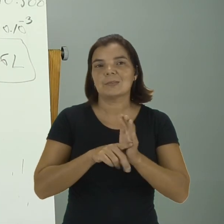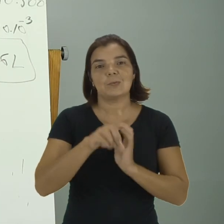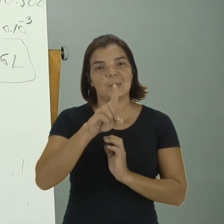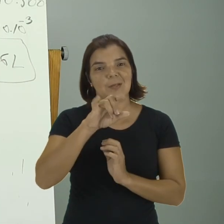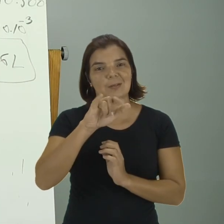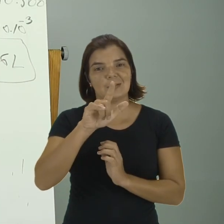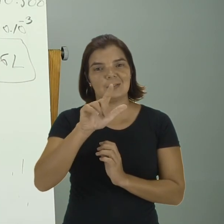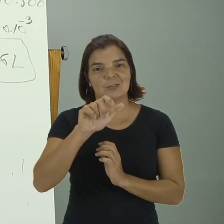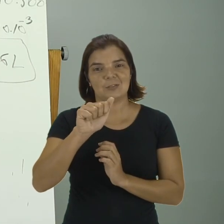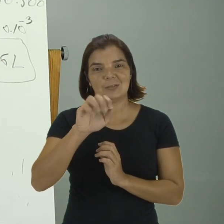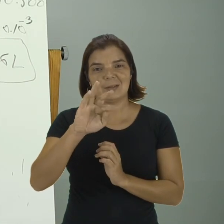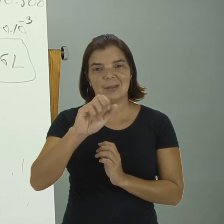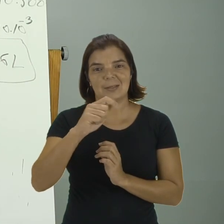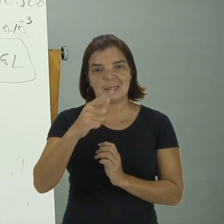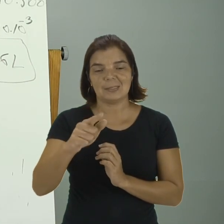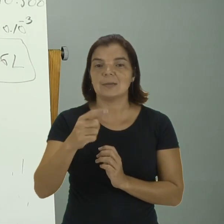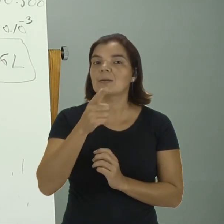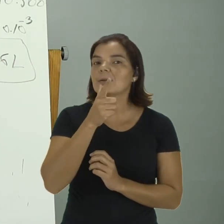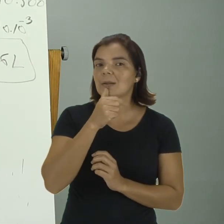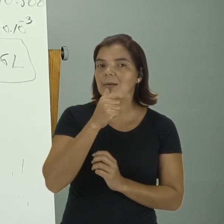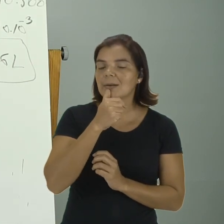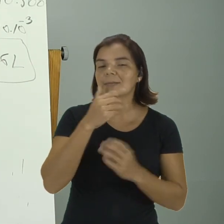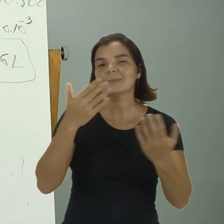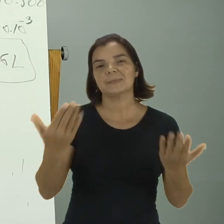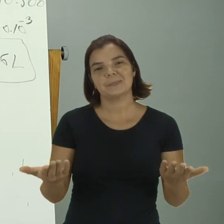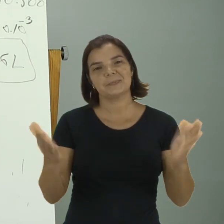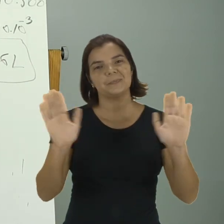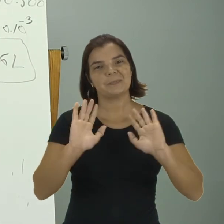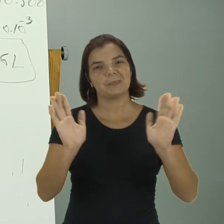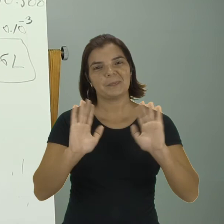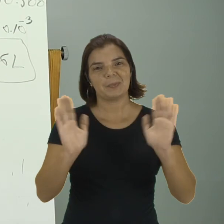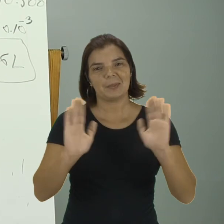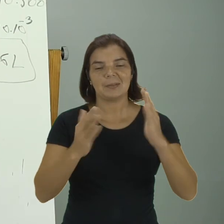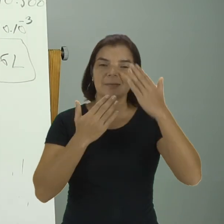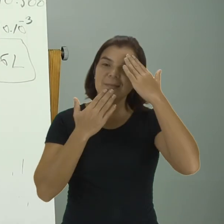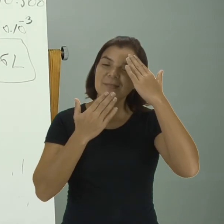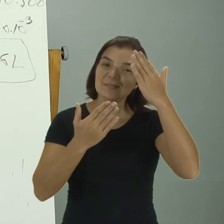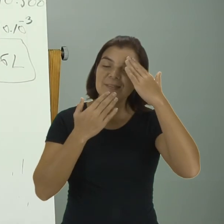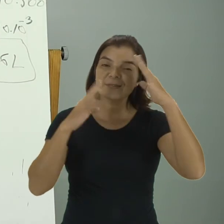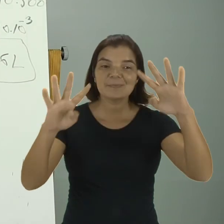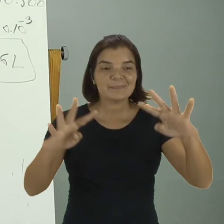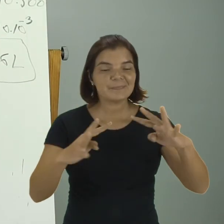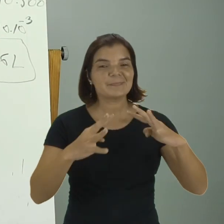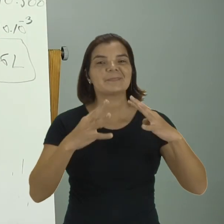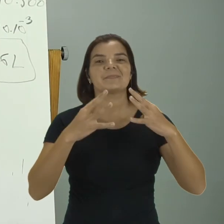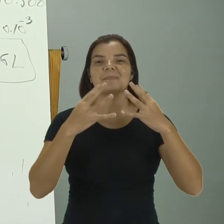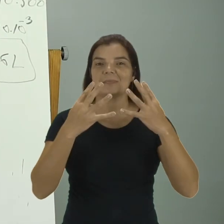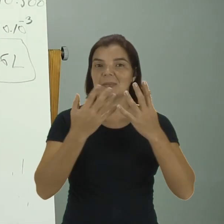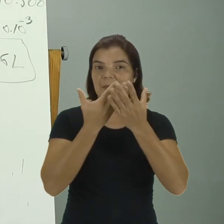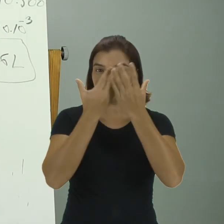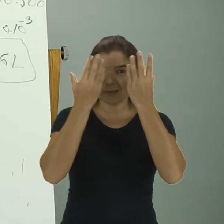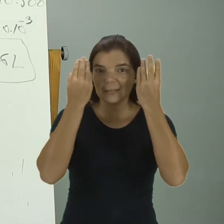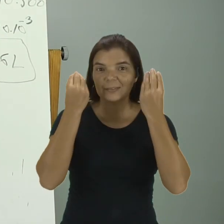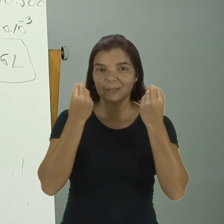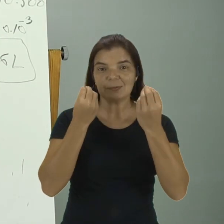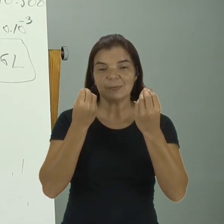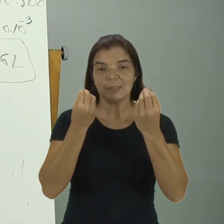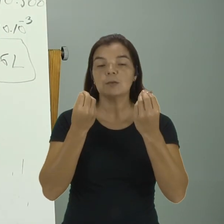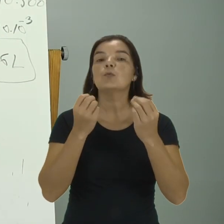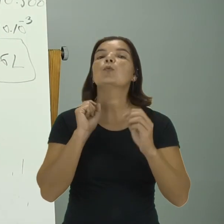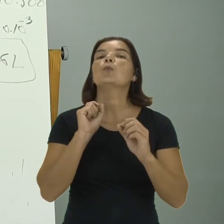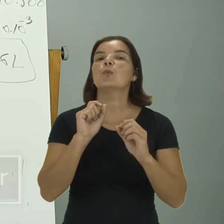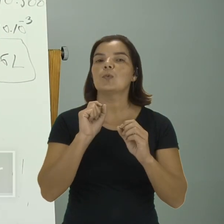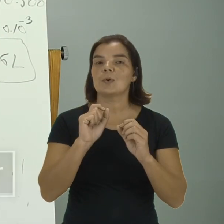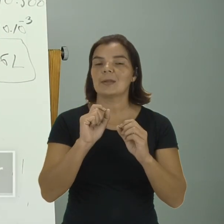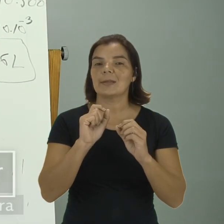dilatação da água, tá ok? Pessoal, nós vamos ficando por aqui. Agradeço pela atenção de vocês e não esqueça de